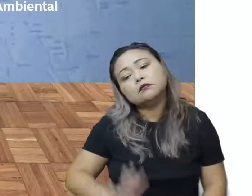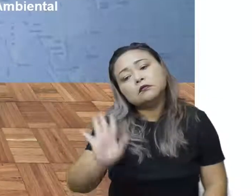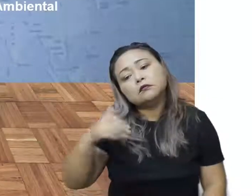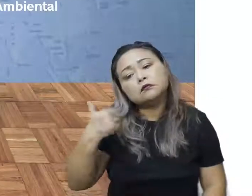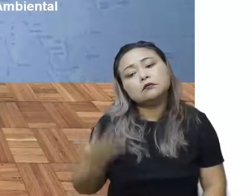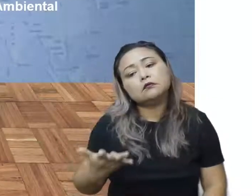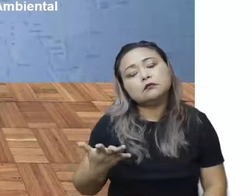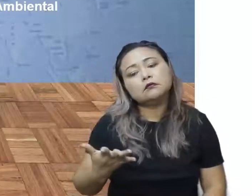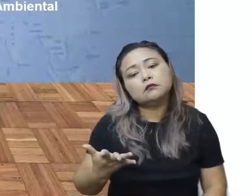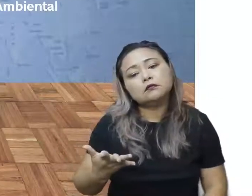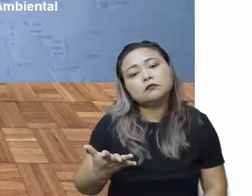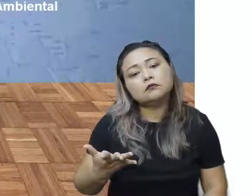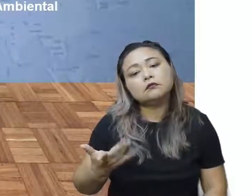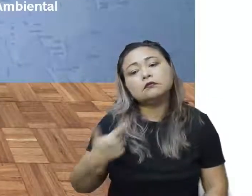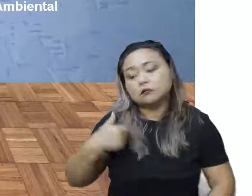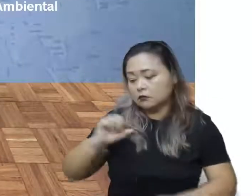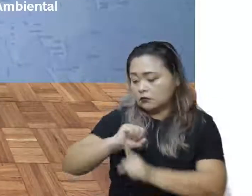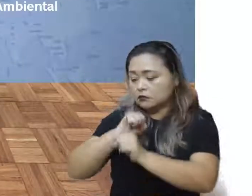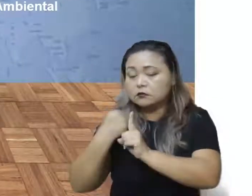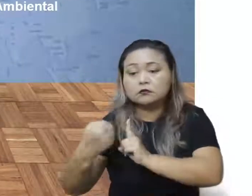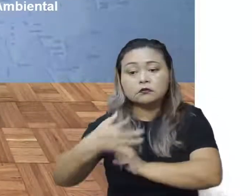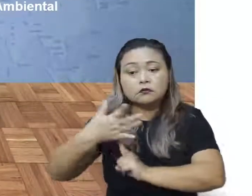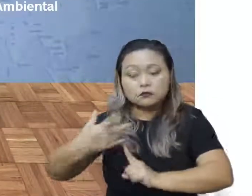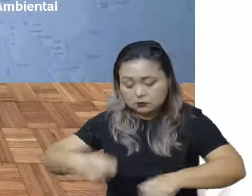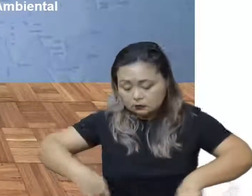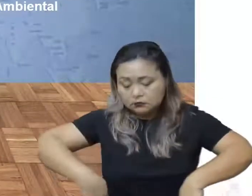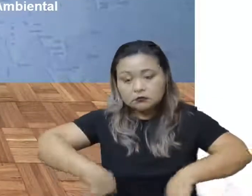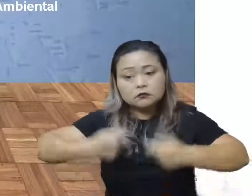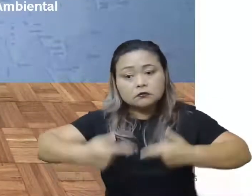Portanto, em uma sociedade de consumo,